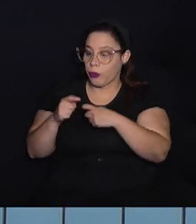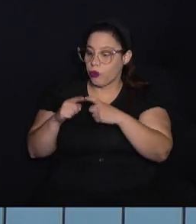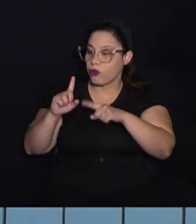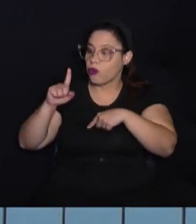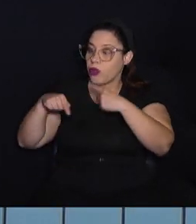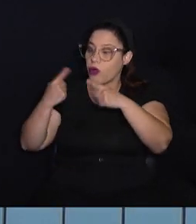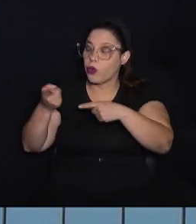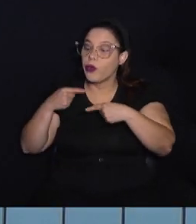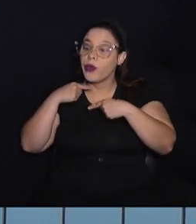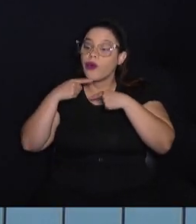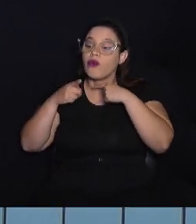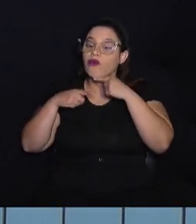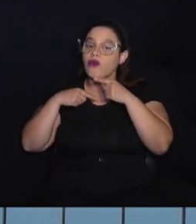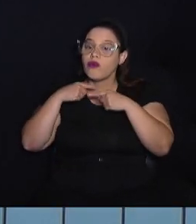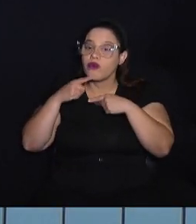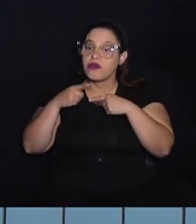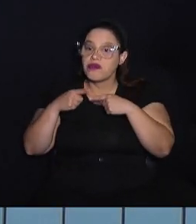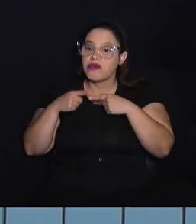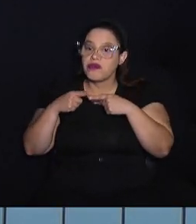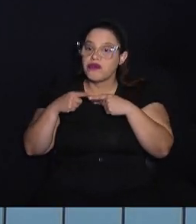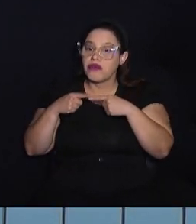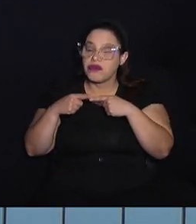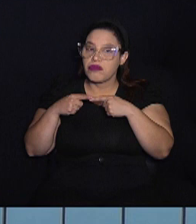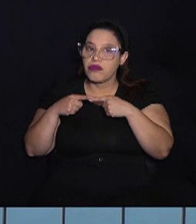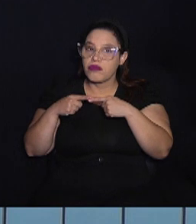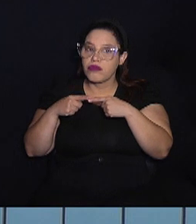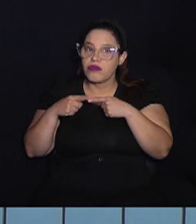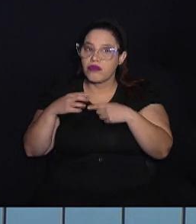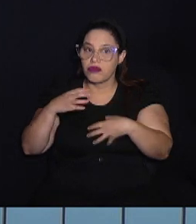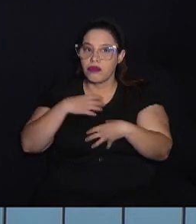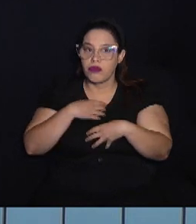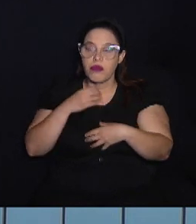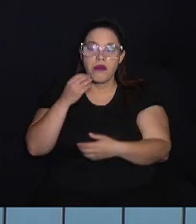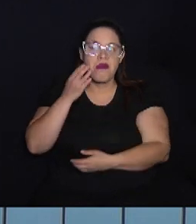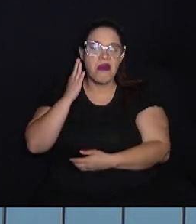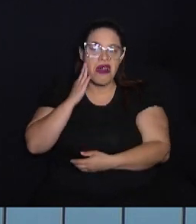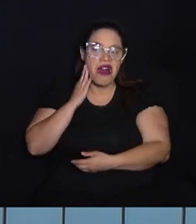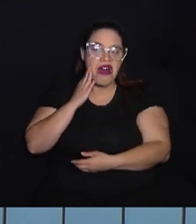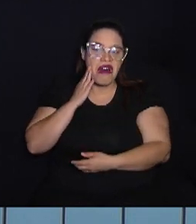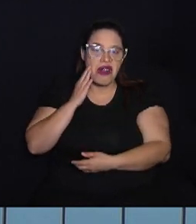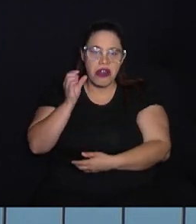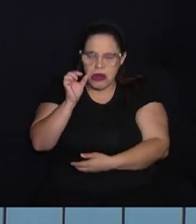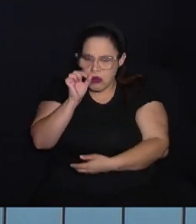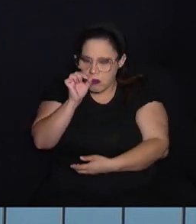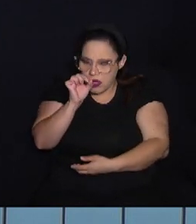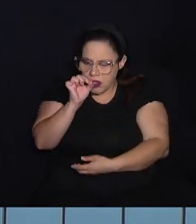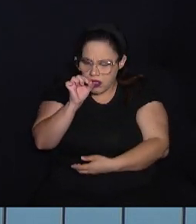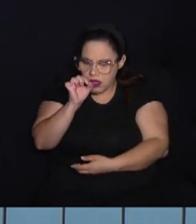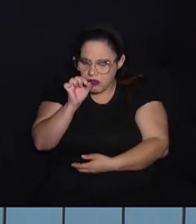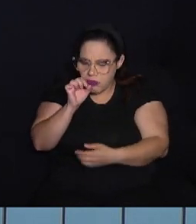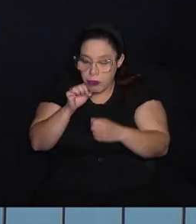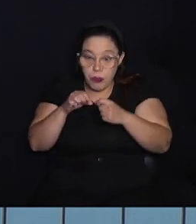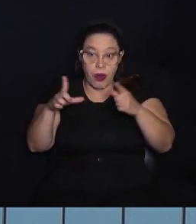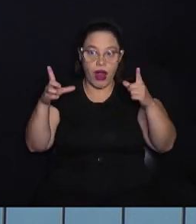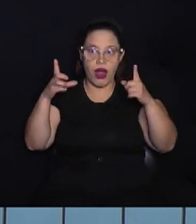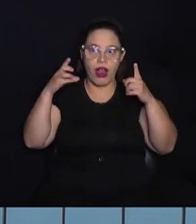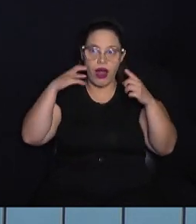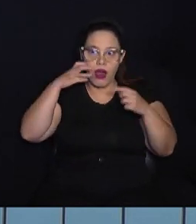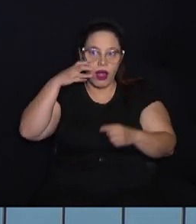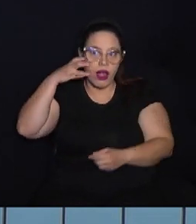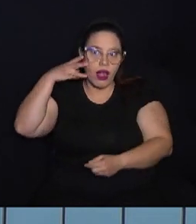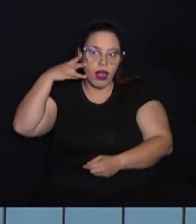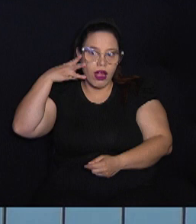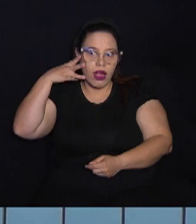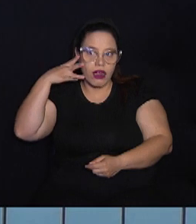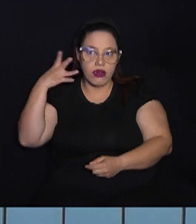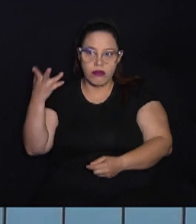outra dúvida, né? Existem fatores que podem fazer uma mancha, por exemplo, ela está pequenininha e de repente ela cresce.